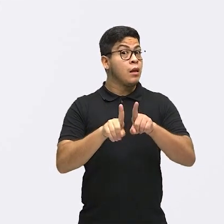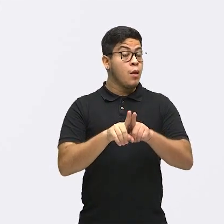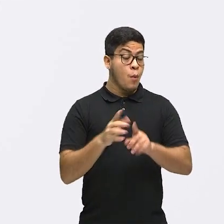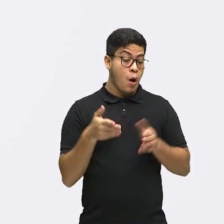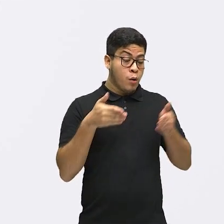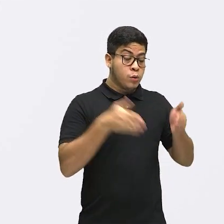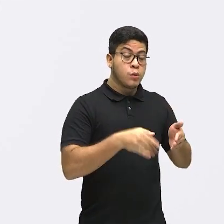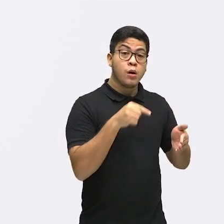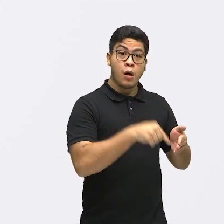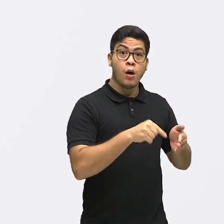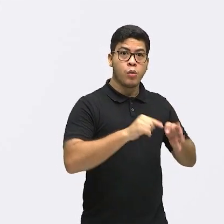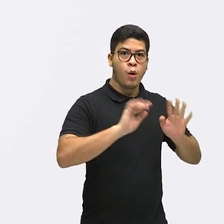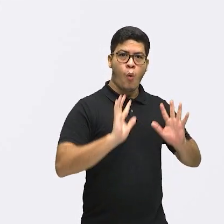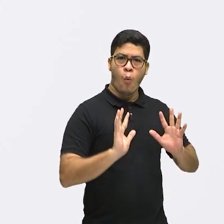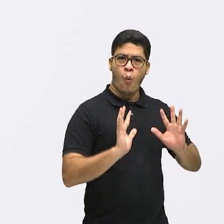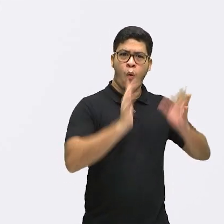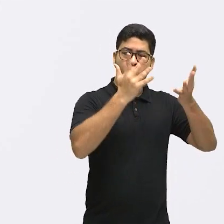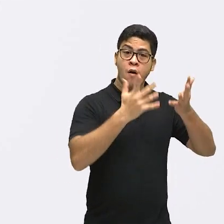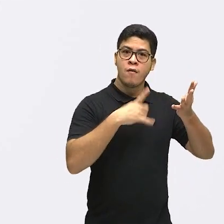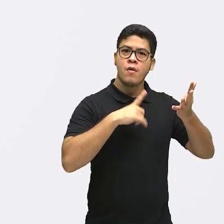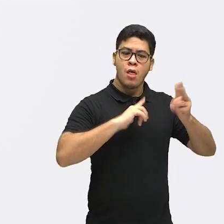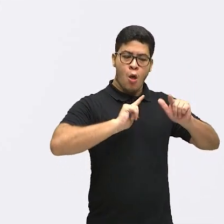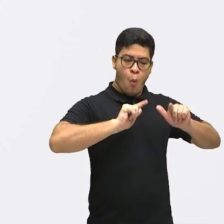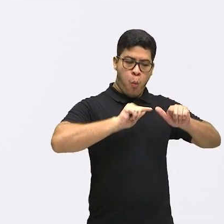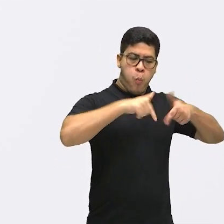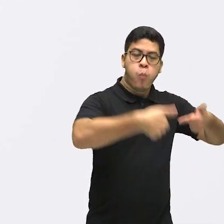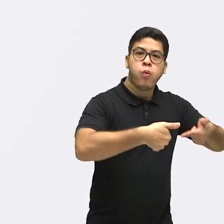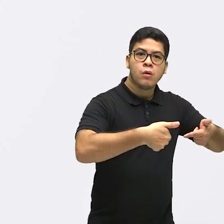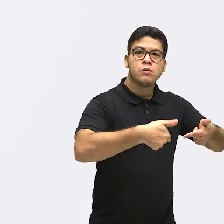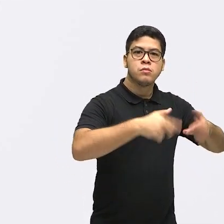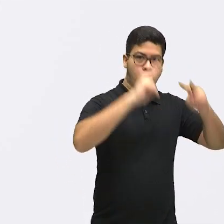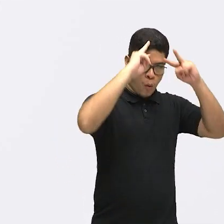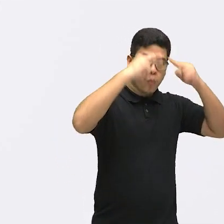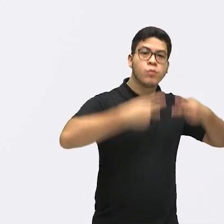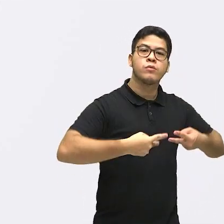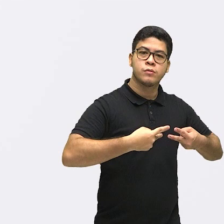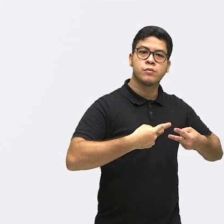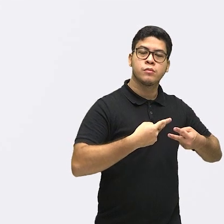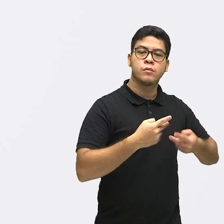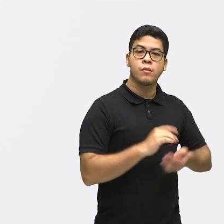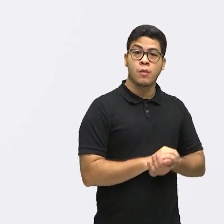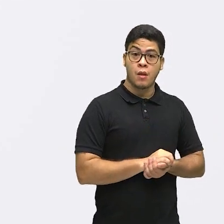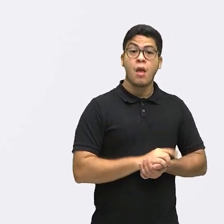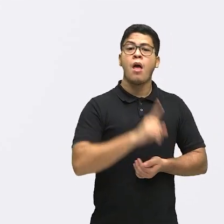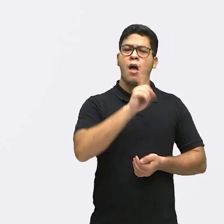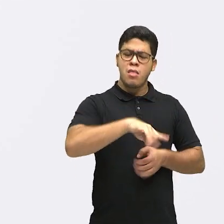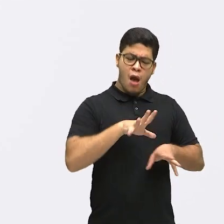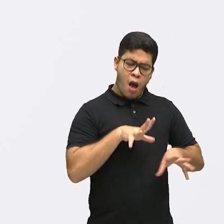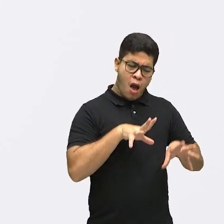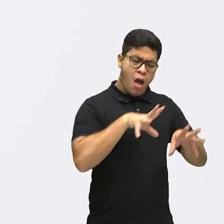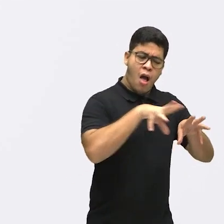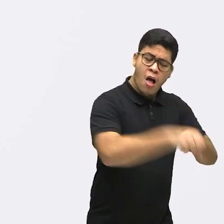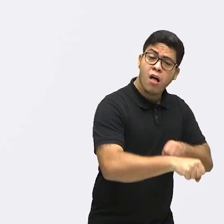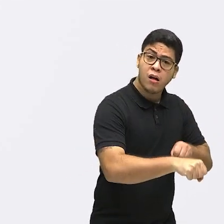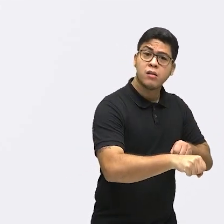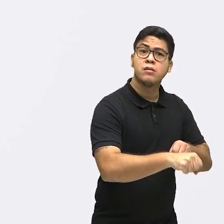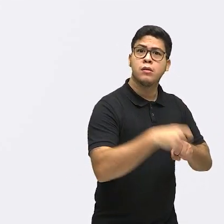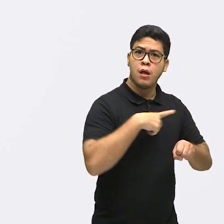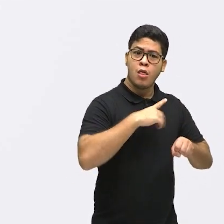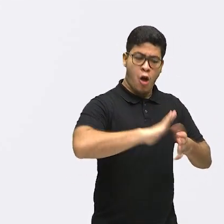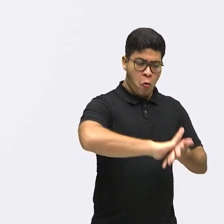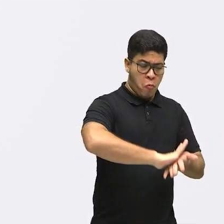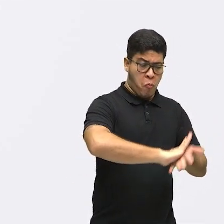homem tem interferência direta, o ser humano pratica. O que é? Caça predatória, destruição